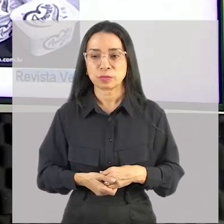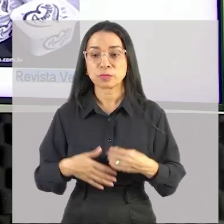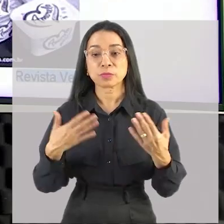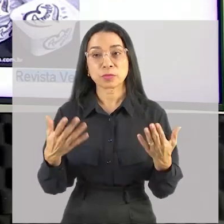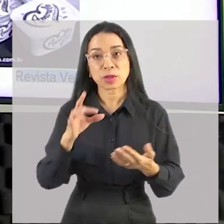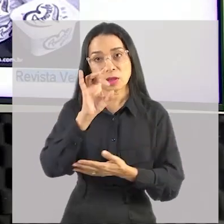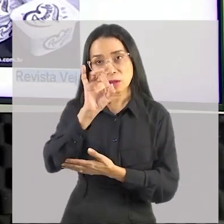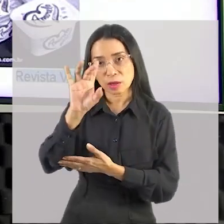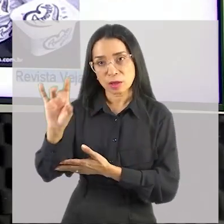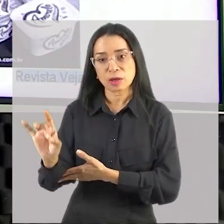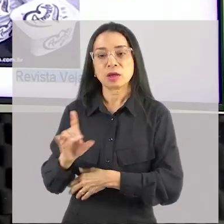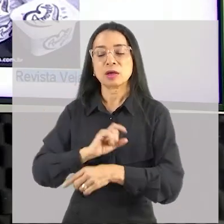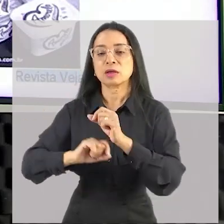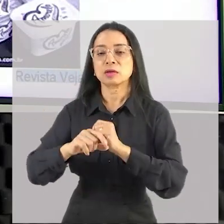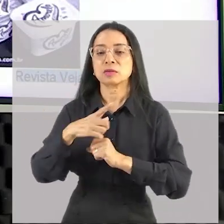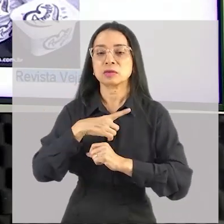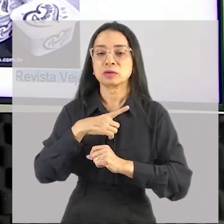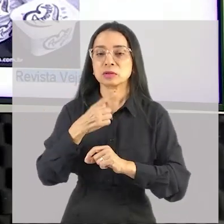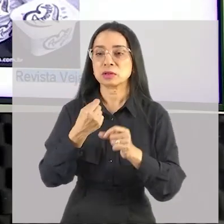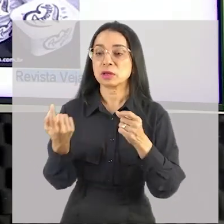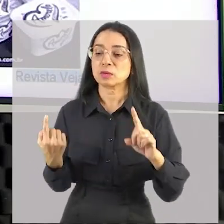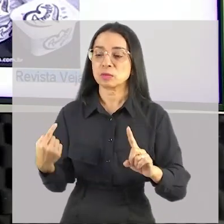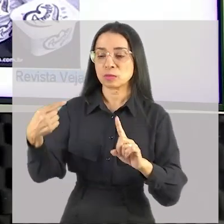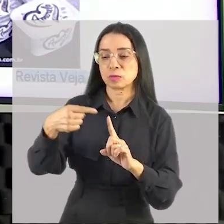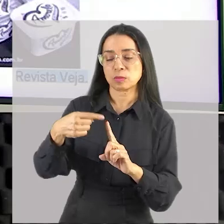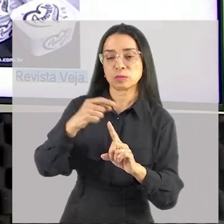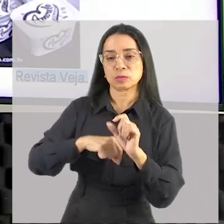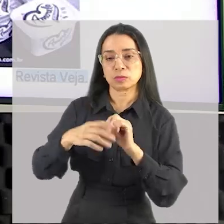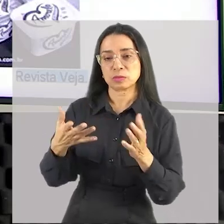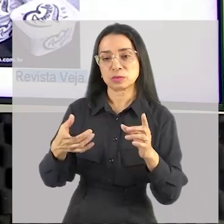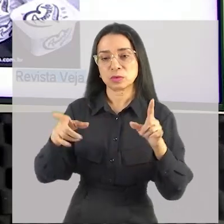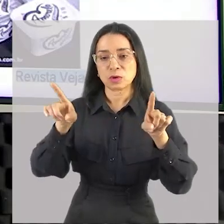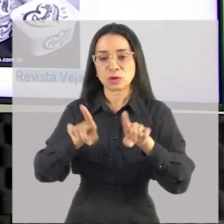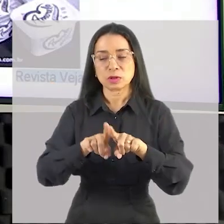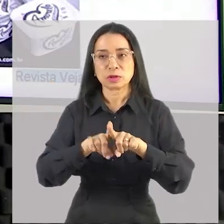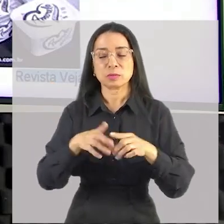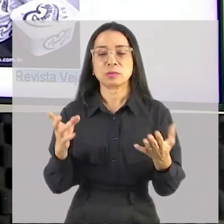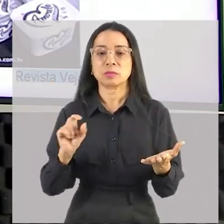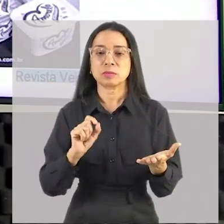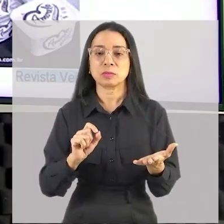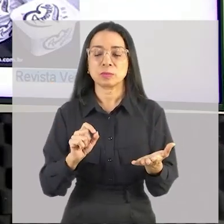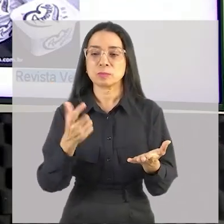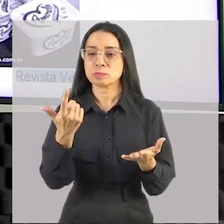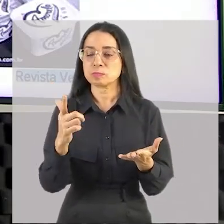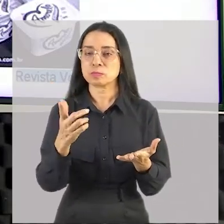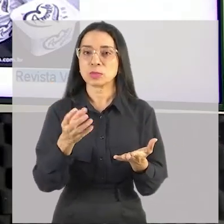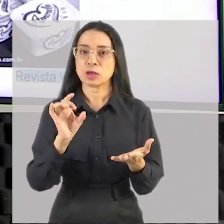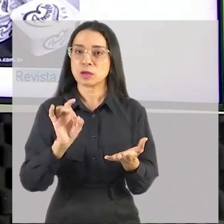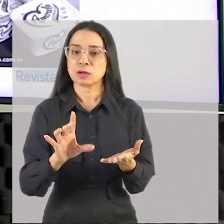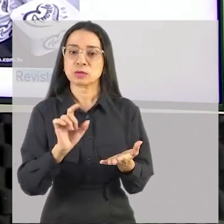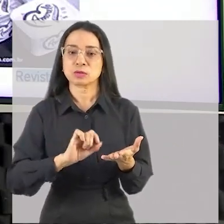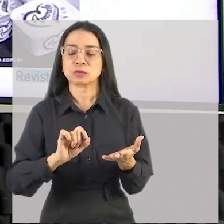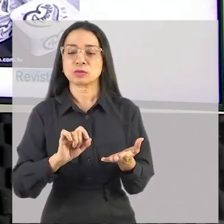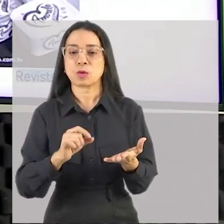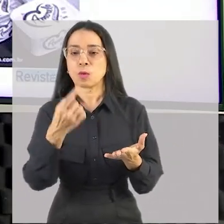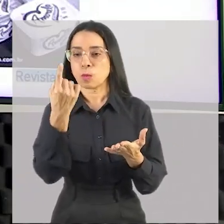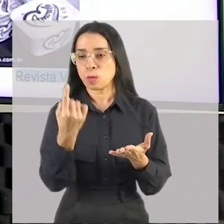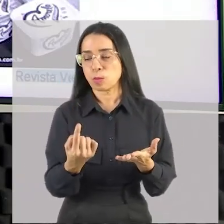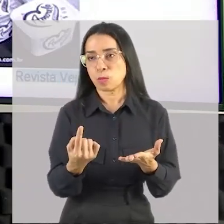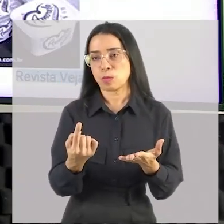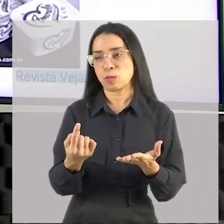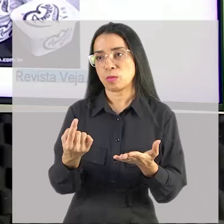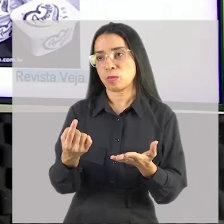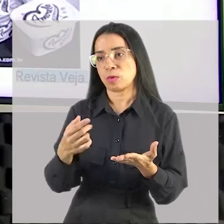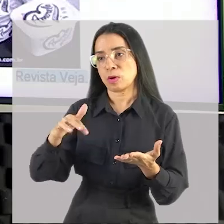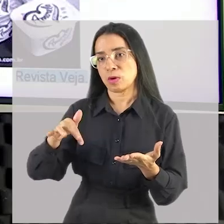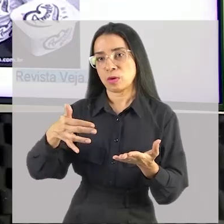poética, e cada uma delas tem um objetivo. E também outra coisa, não há somente